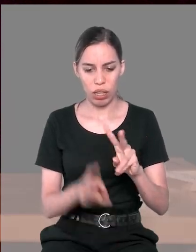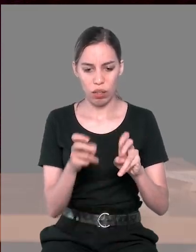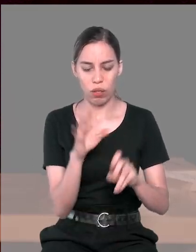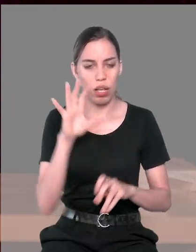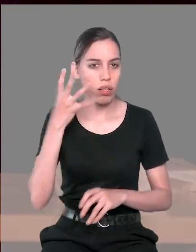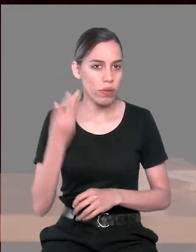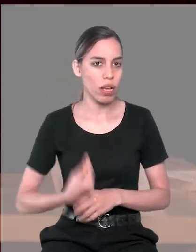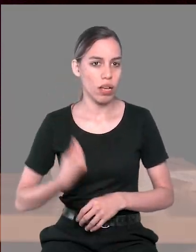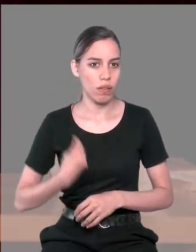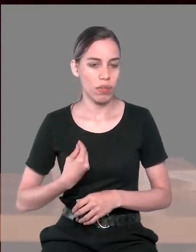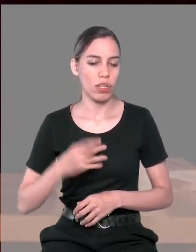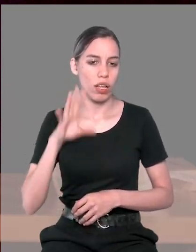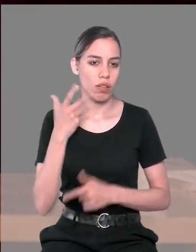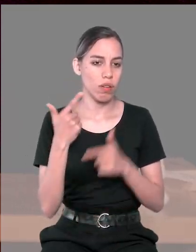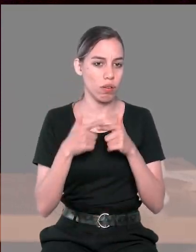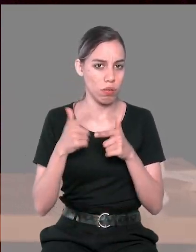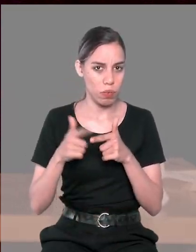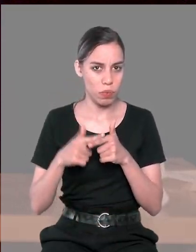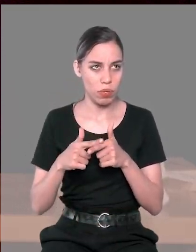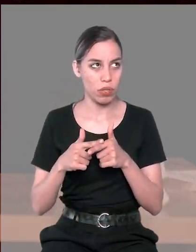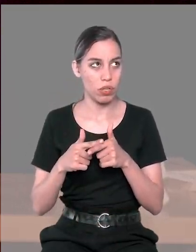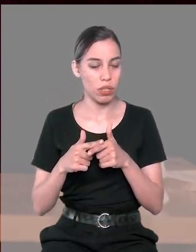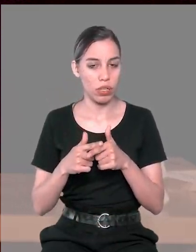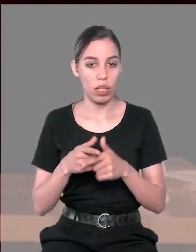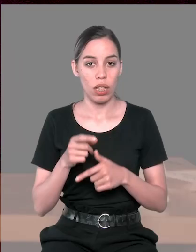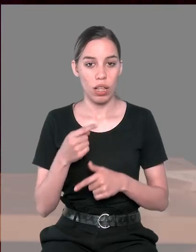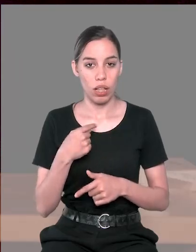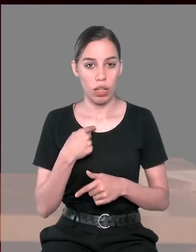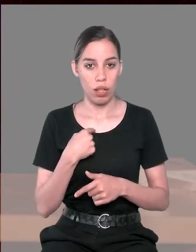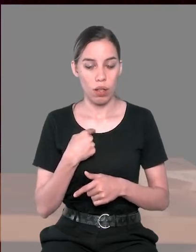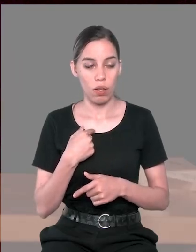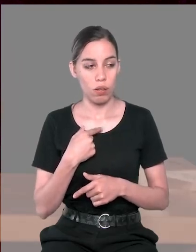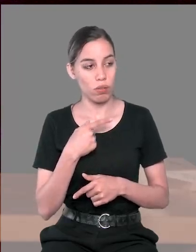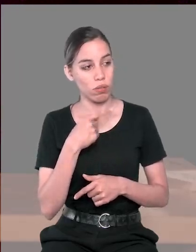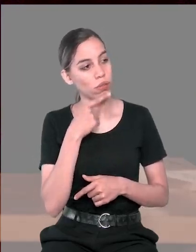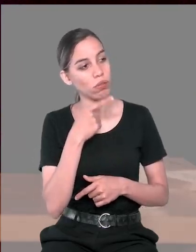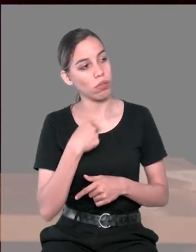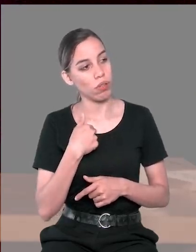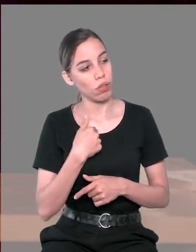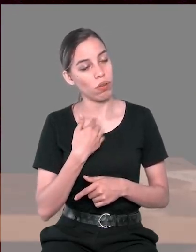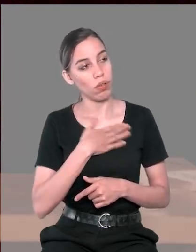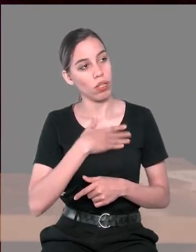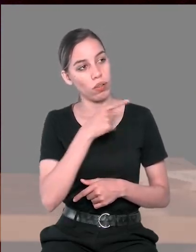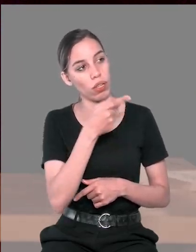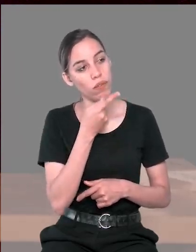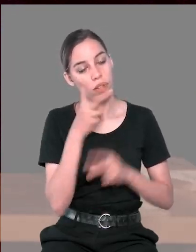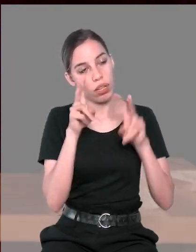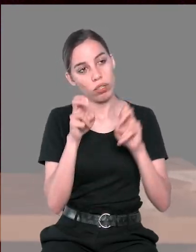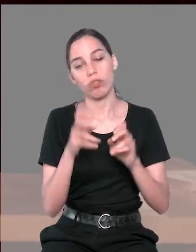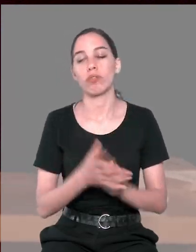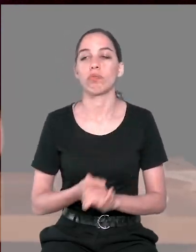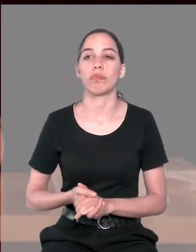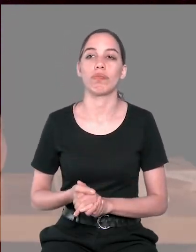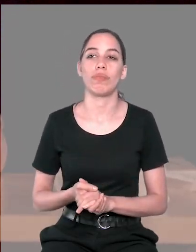vida e a solução dos nossos problemas, né? Então, eu só gostaria de ver seu comentário sobre isso, por